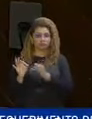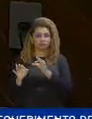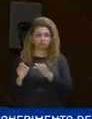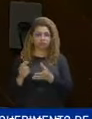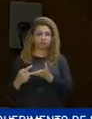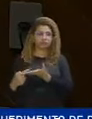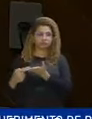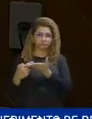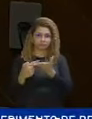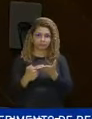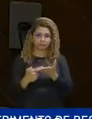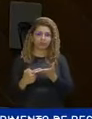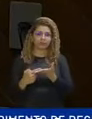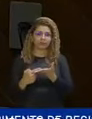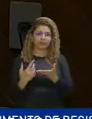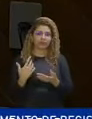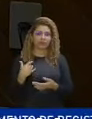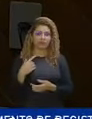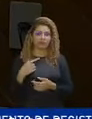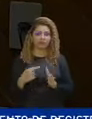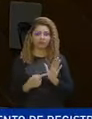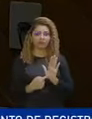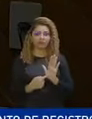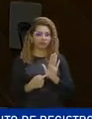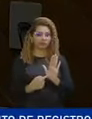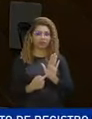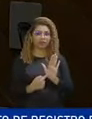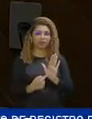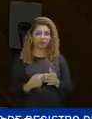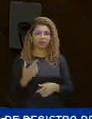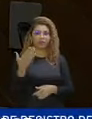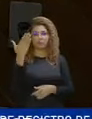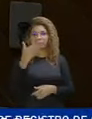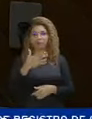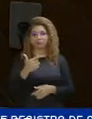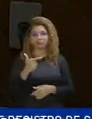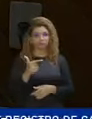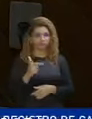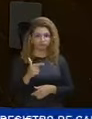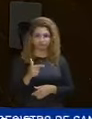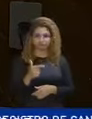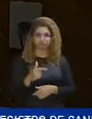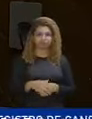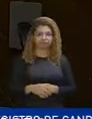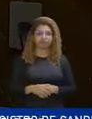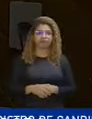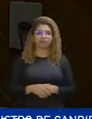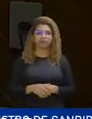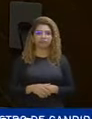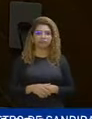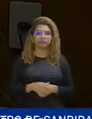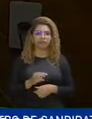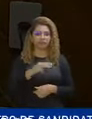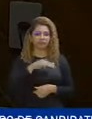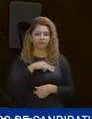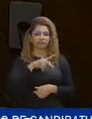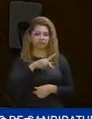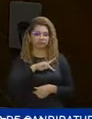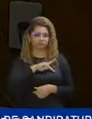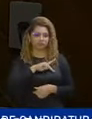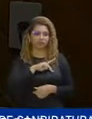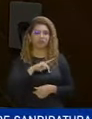ao recorrente o saneamento das supostas irregularidades. Contra razões apresentadas pelo Ministério Público Eleitoral